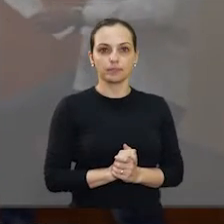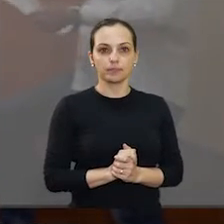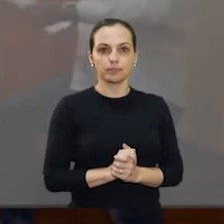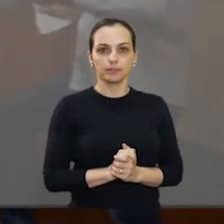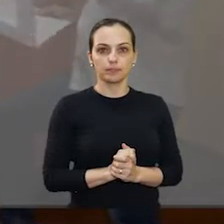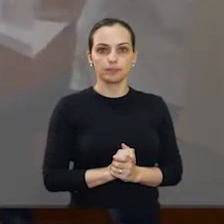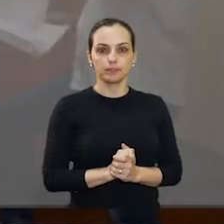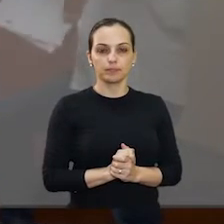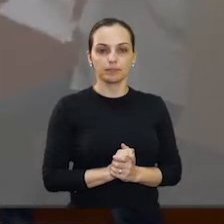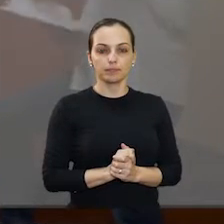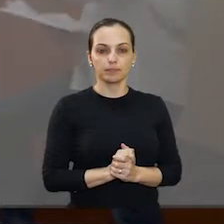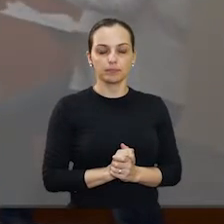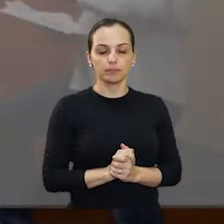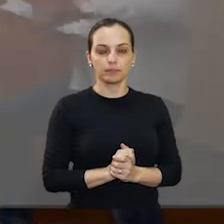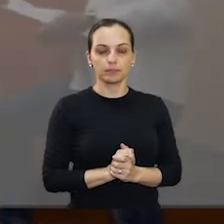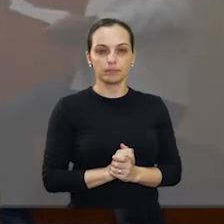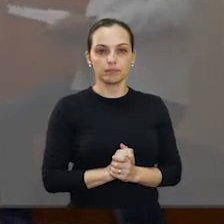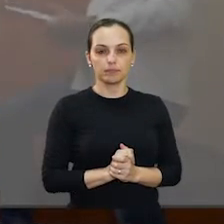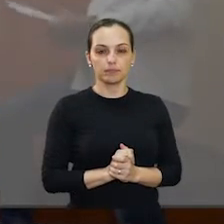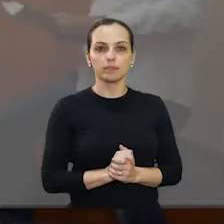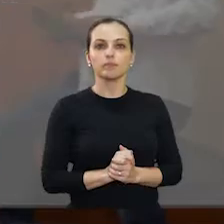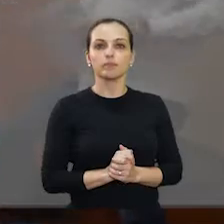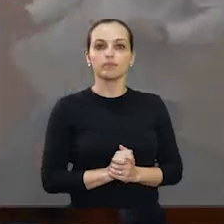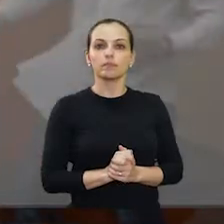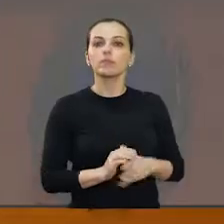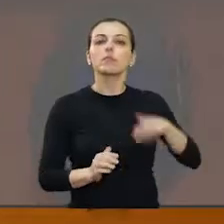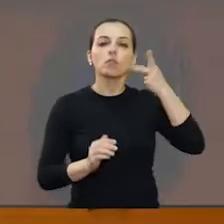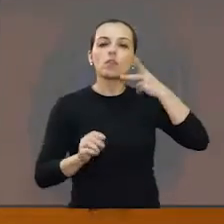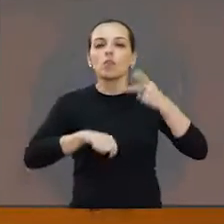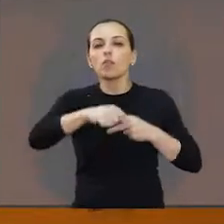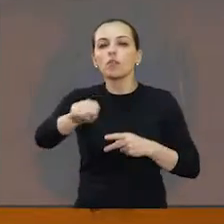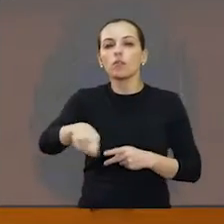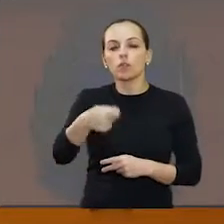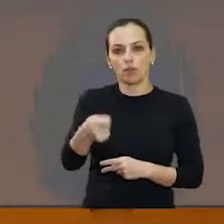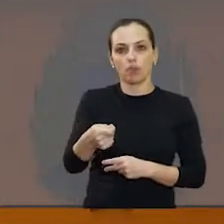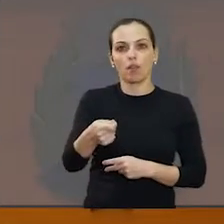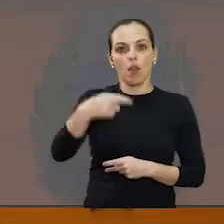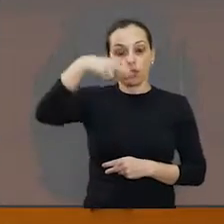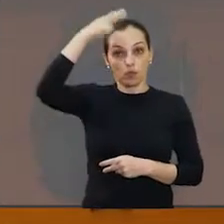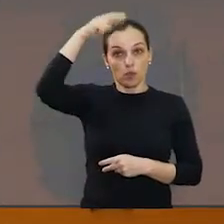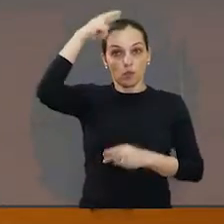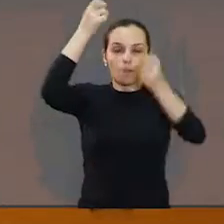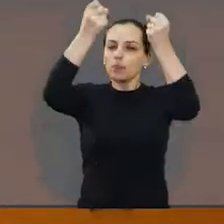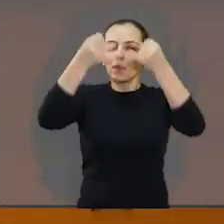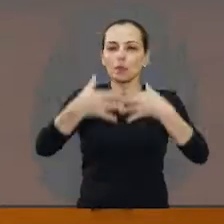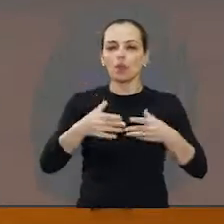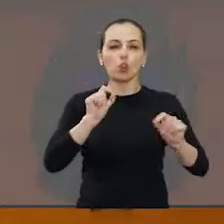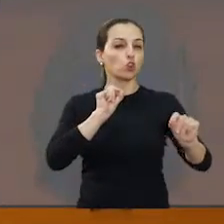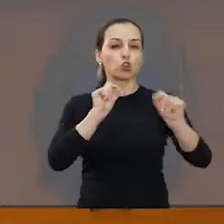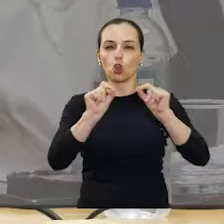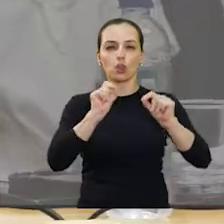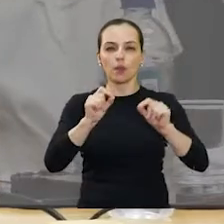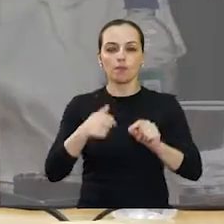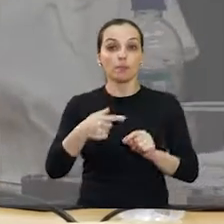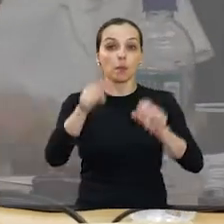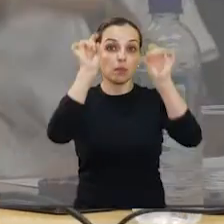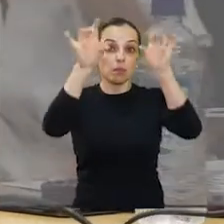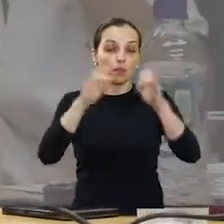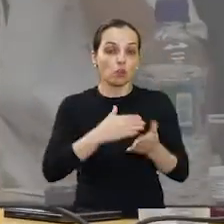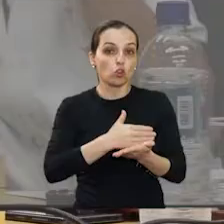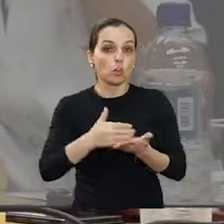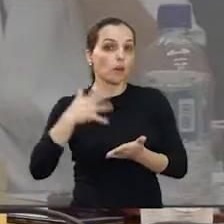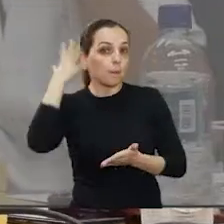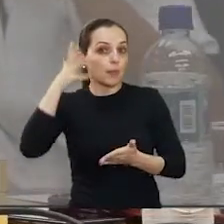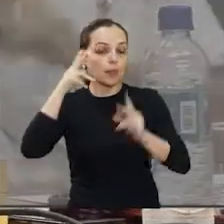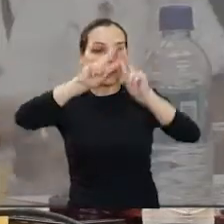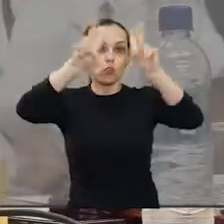reflexões e estimular o debate do futuro da nossa cidade. A semana começou discutindo desenvolvimento, como explica o presidente